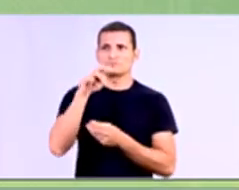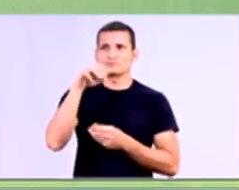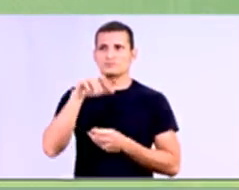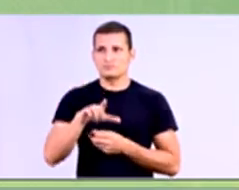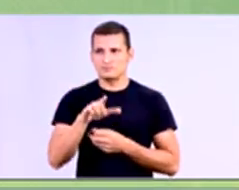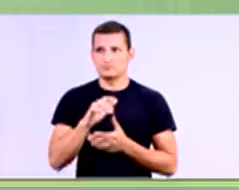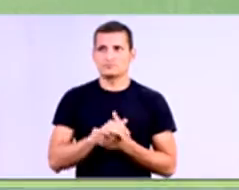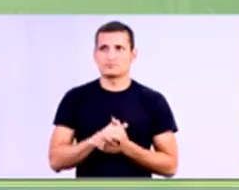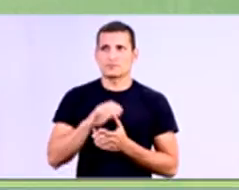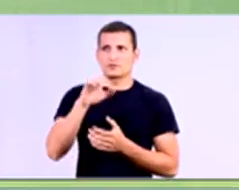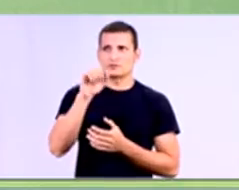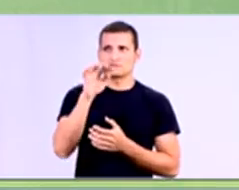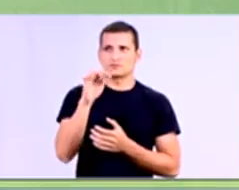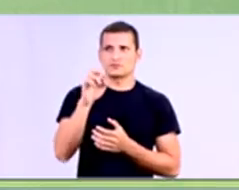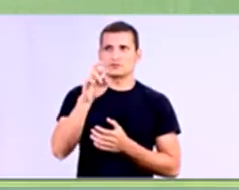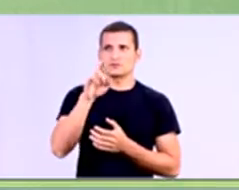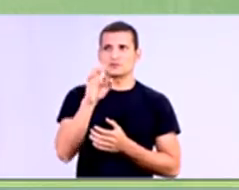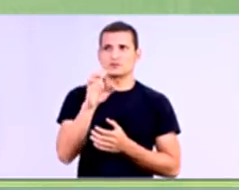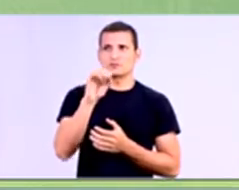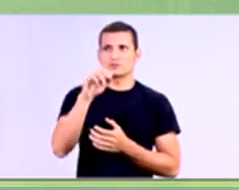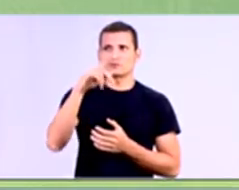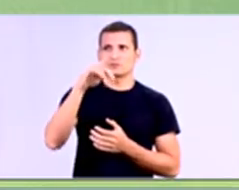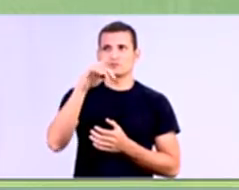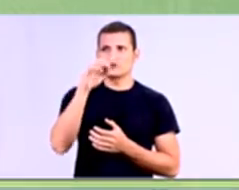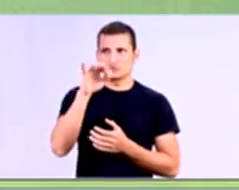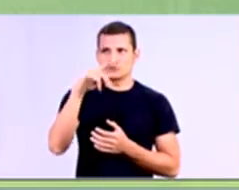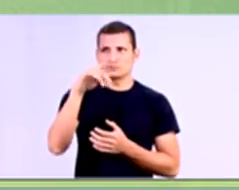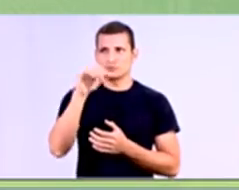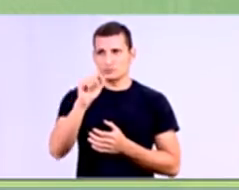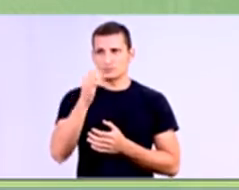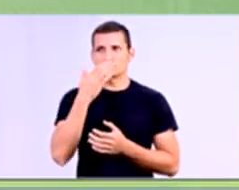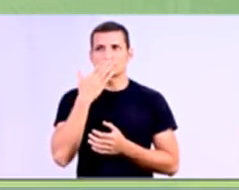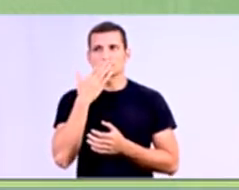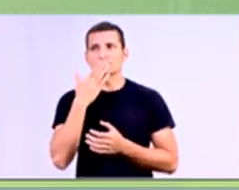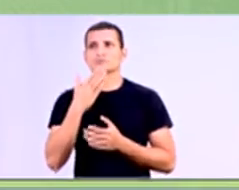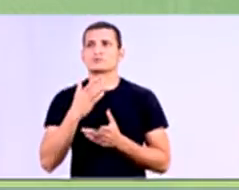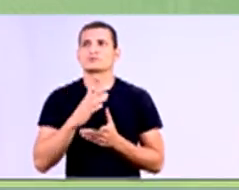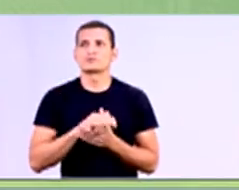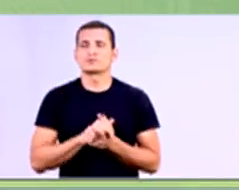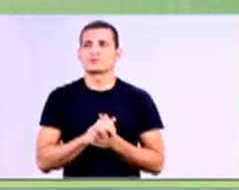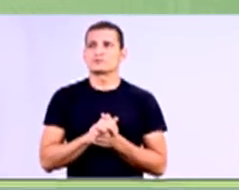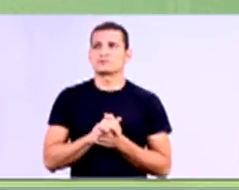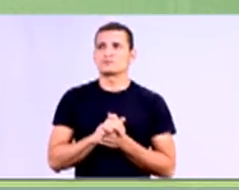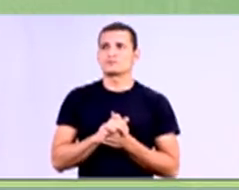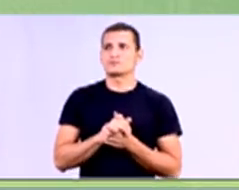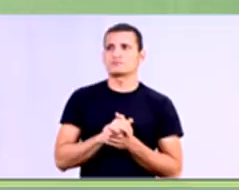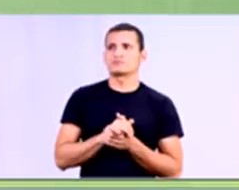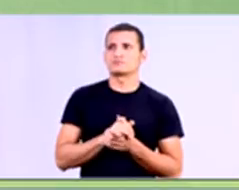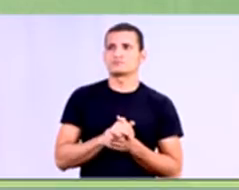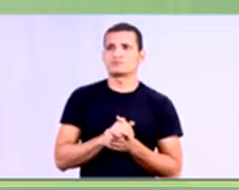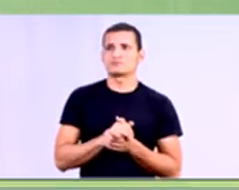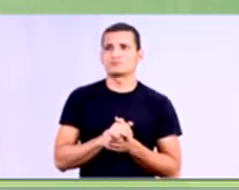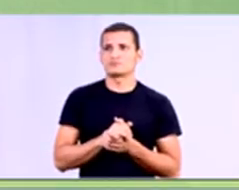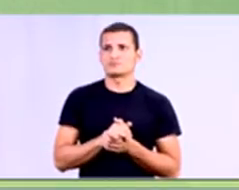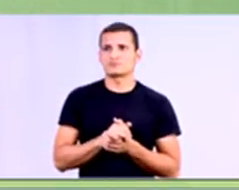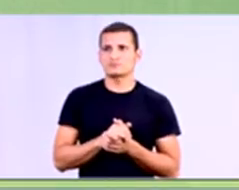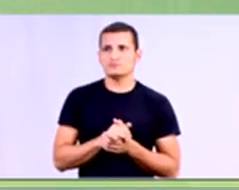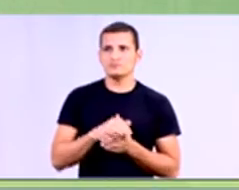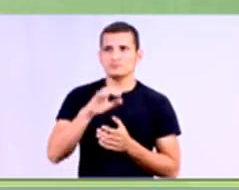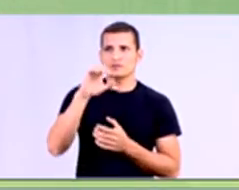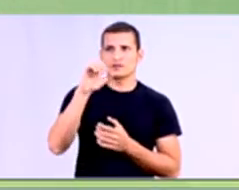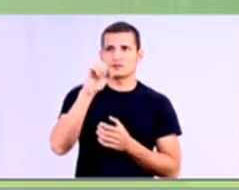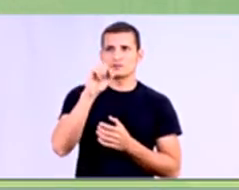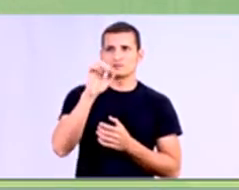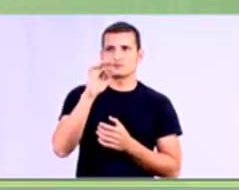Define estereotipos personalizados, etiquetando valores e restrições. Estereótipos